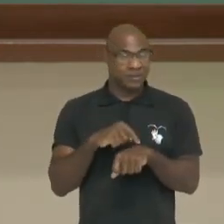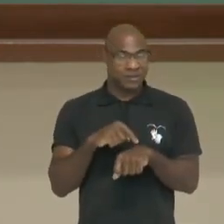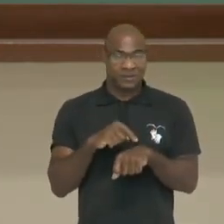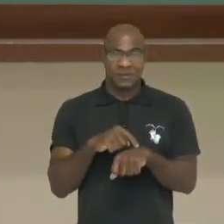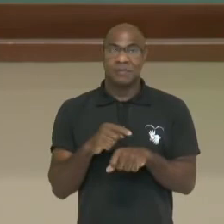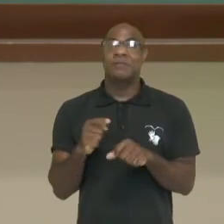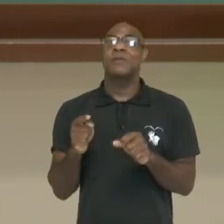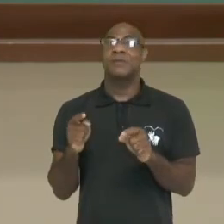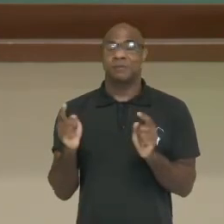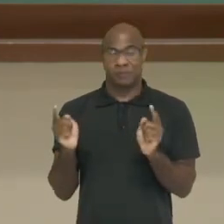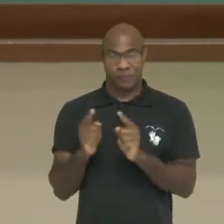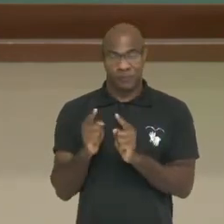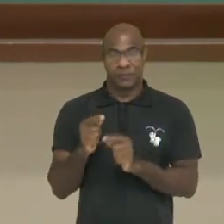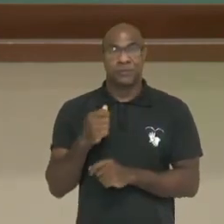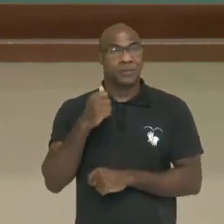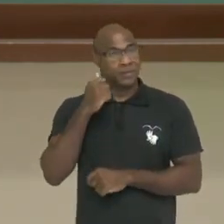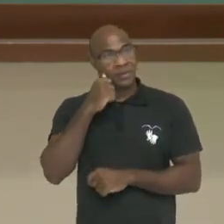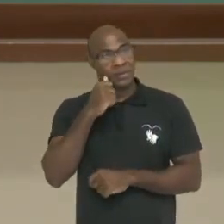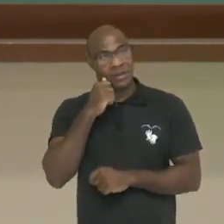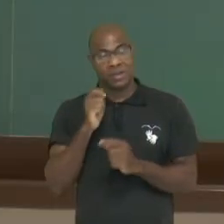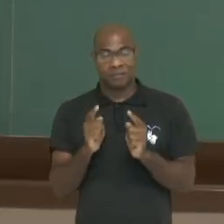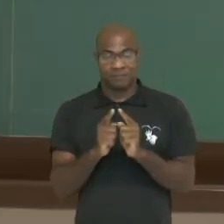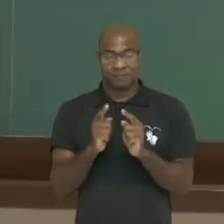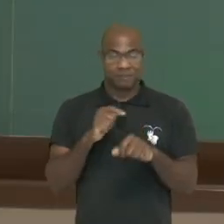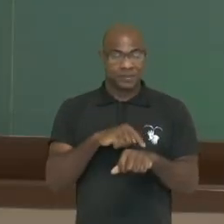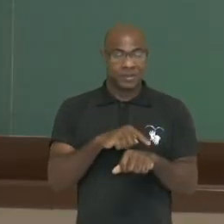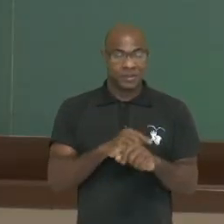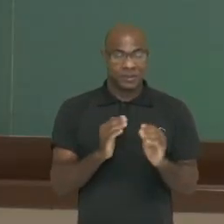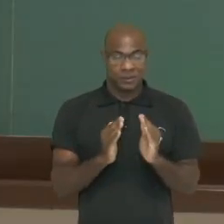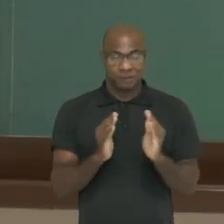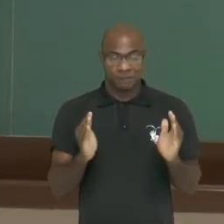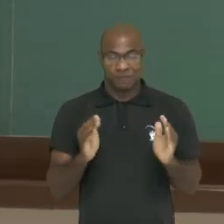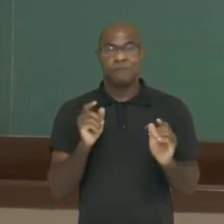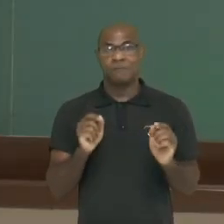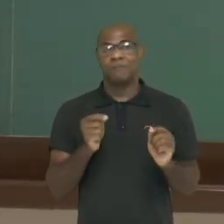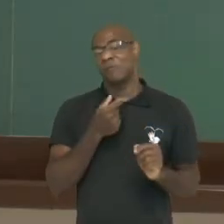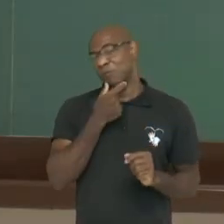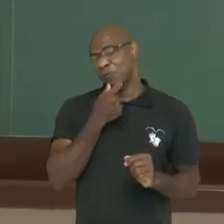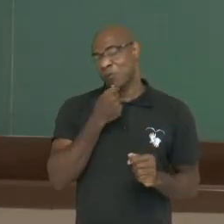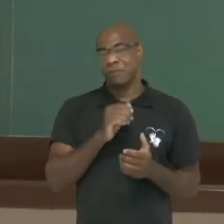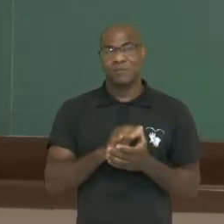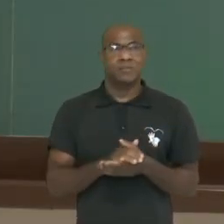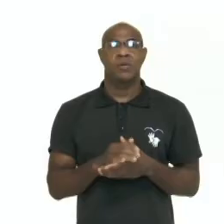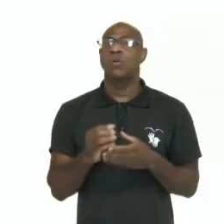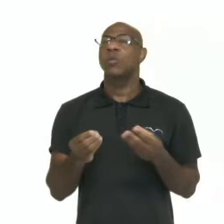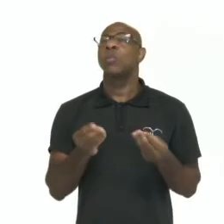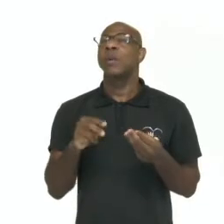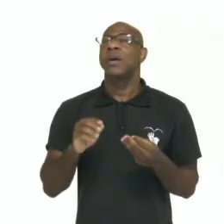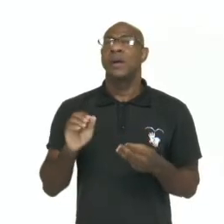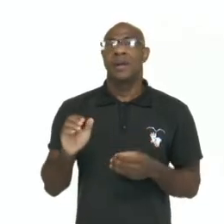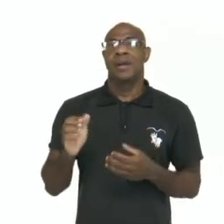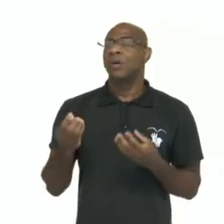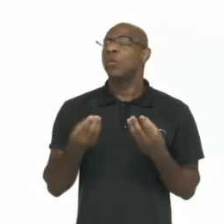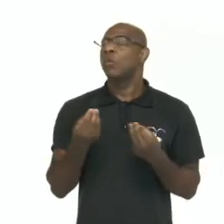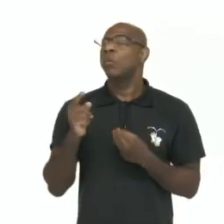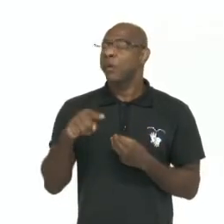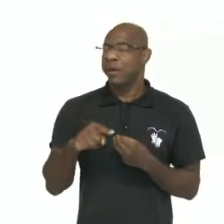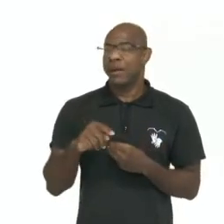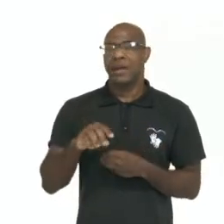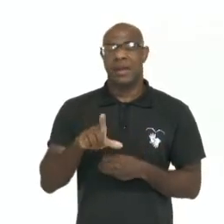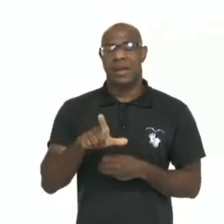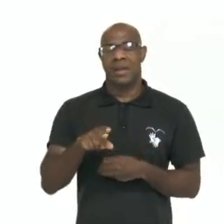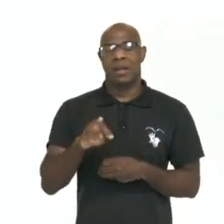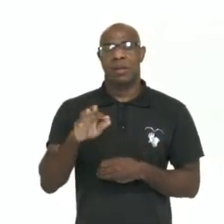para os homens, certo? E como funciona essa luta? A princípio, a primeira coisa que a gente